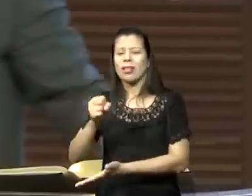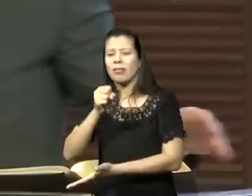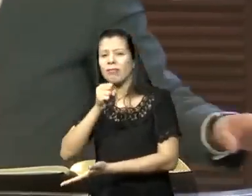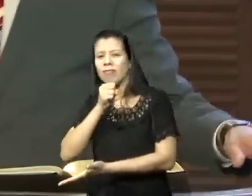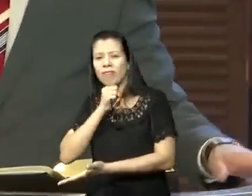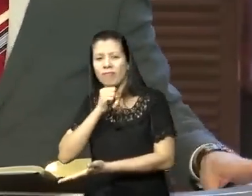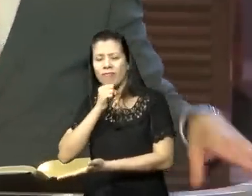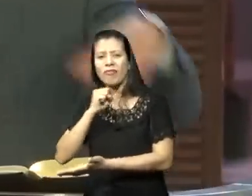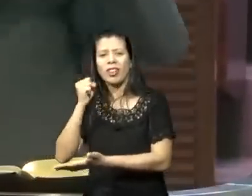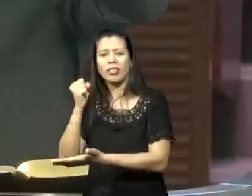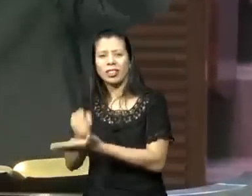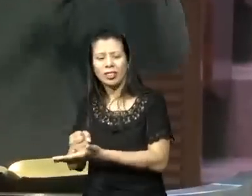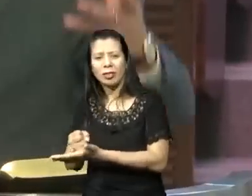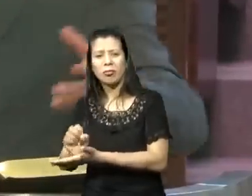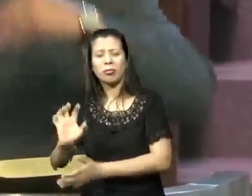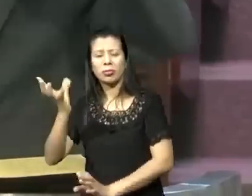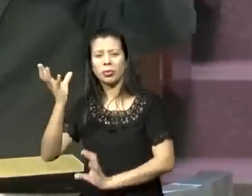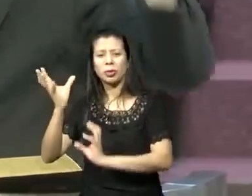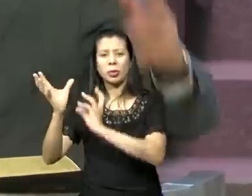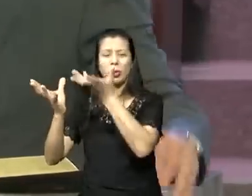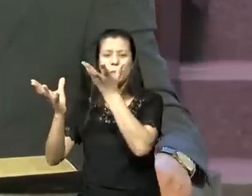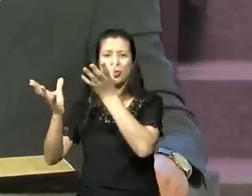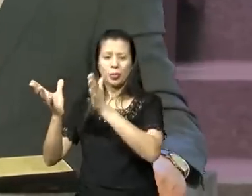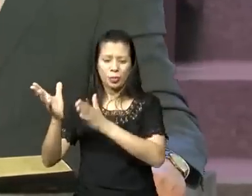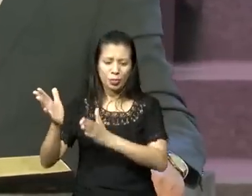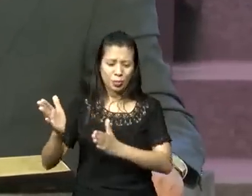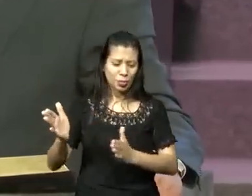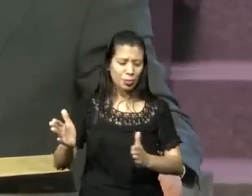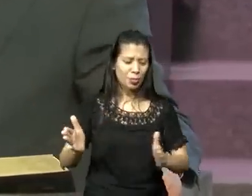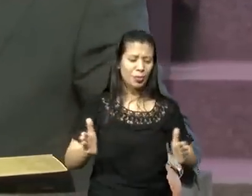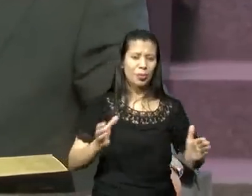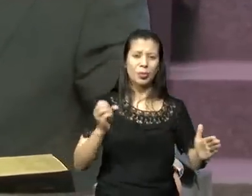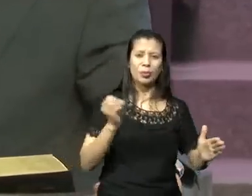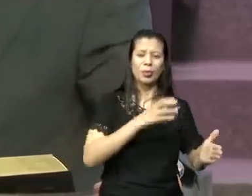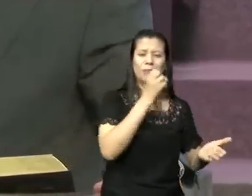eles mais luz mais privilégio